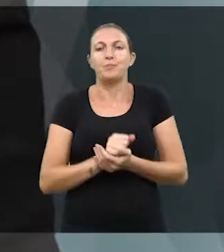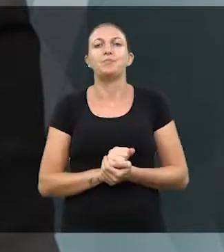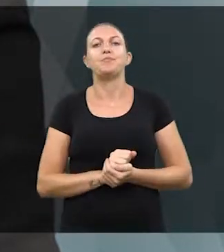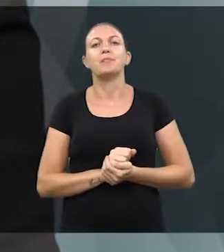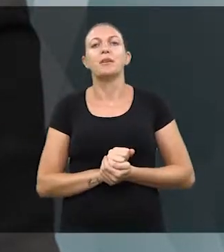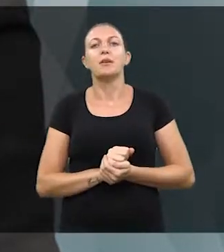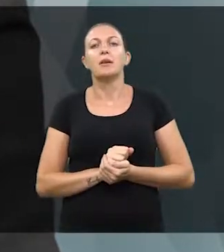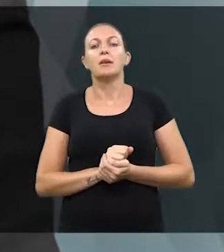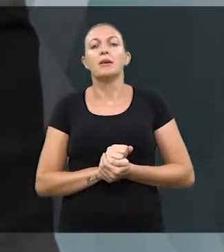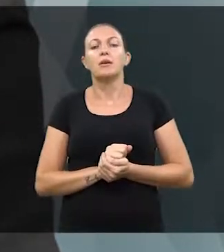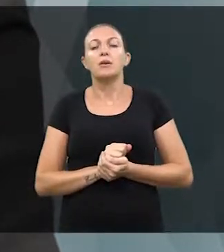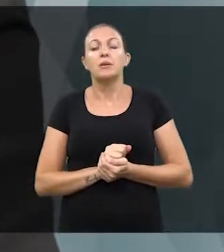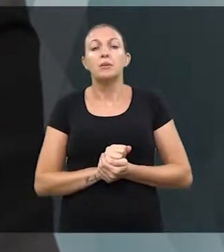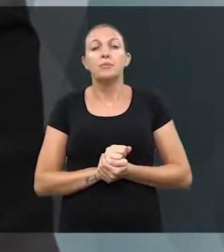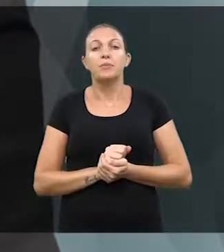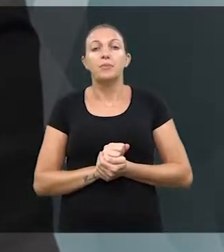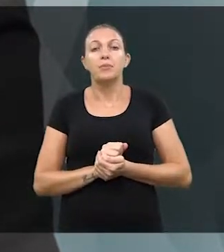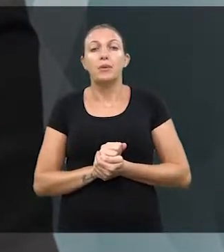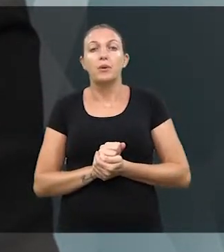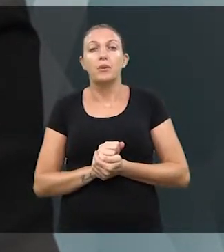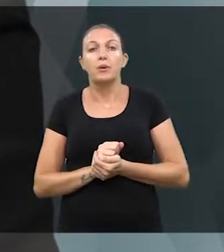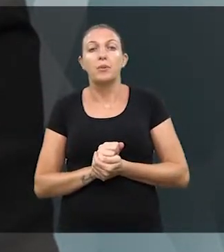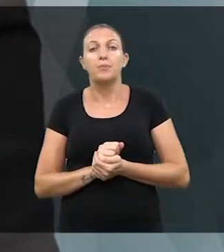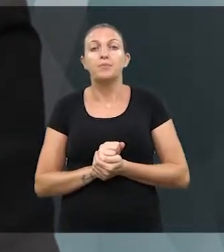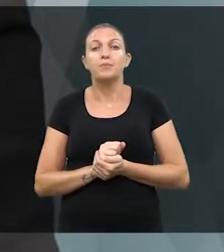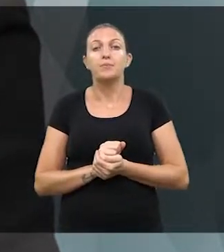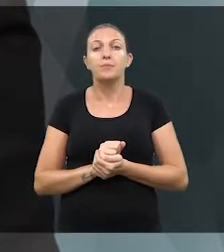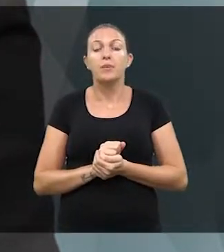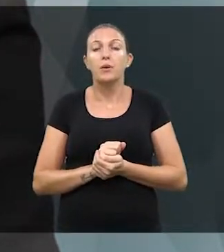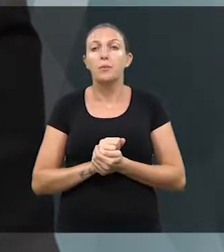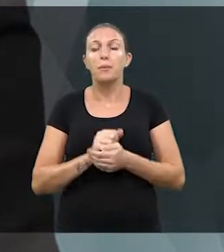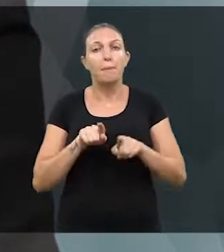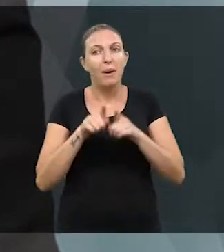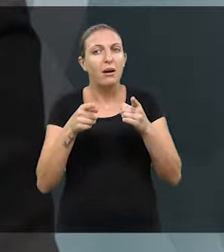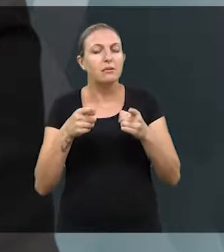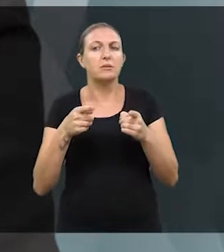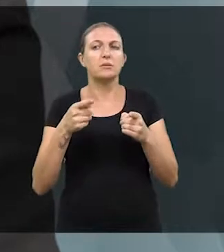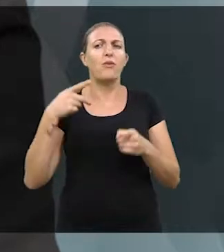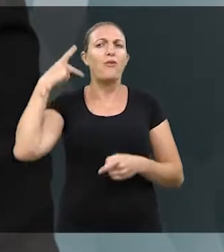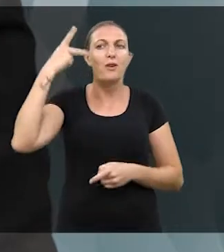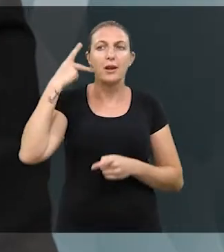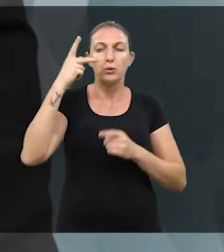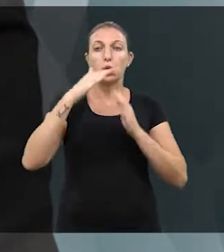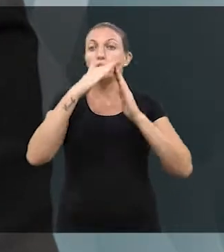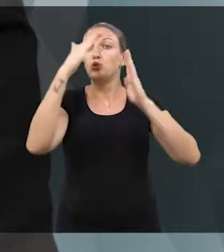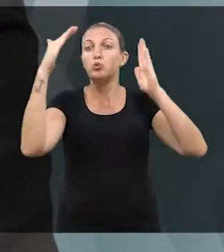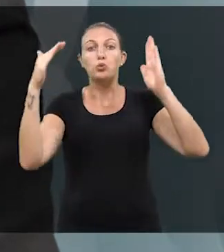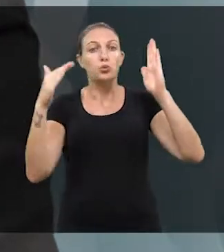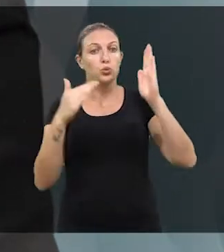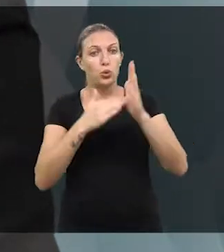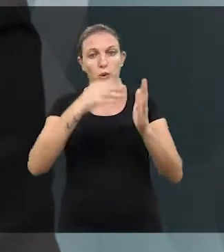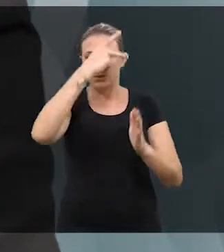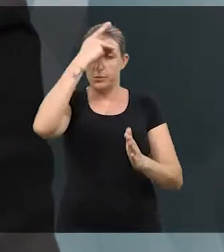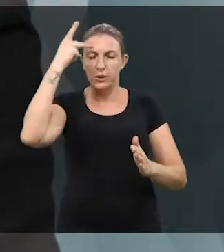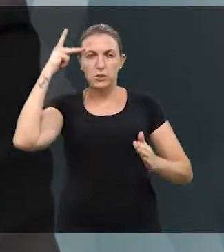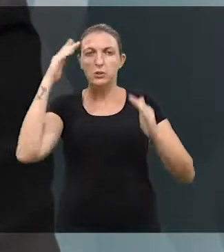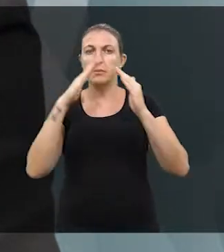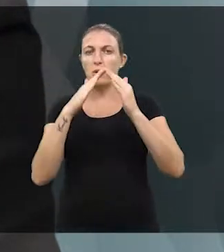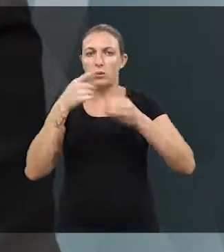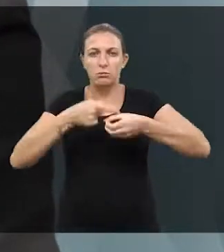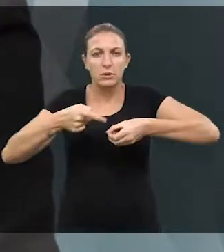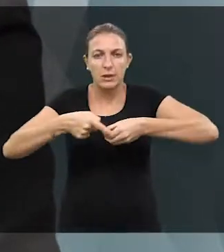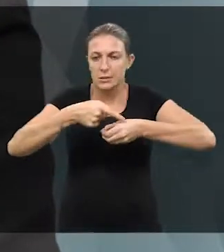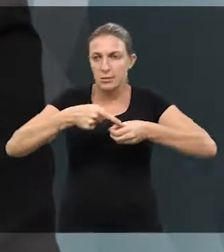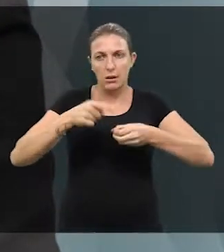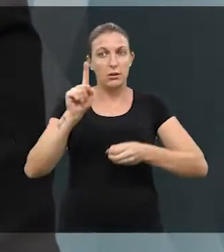de o momento que você se torna o vereador se é o credor e toda a cidade não é aquela quantidade de votos que você fez é realmente um